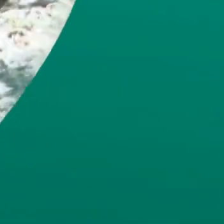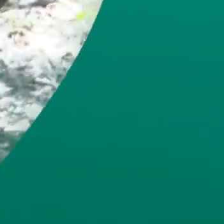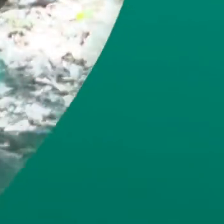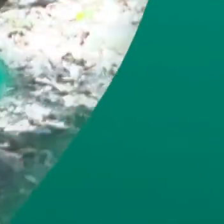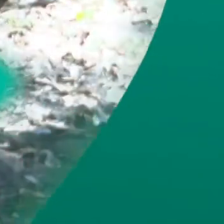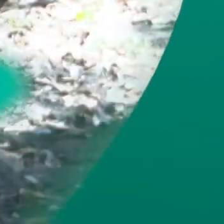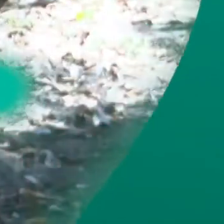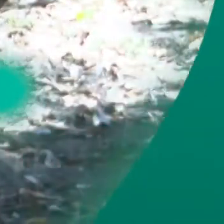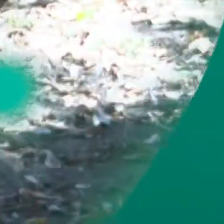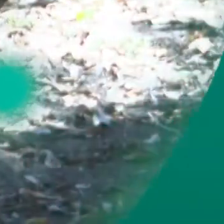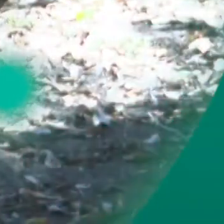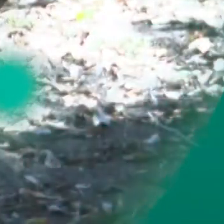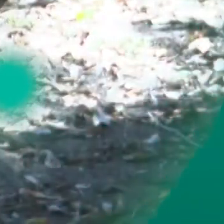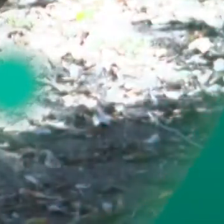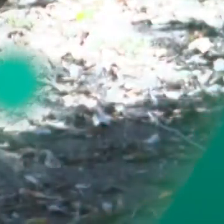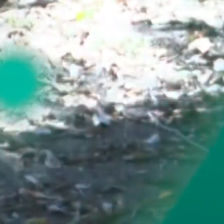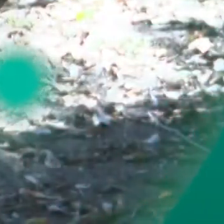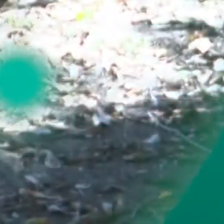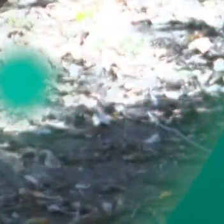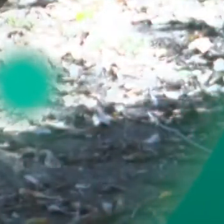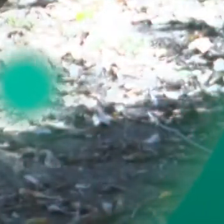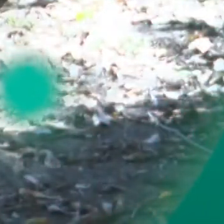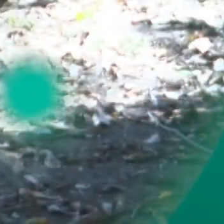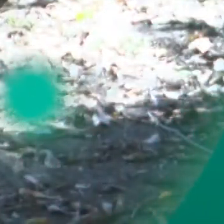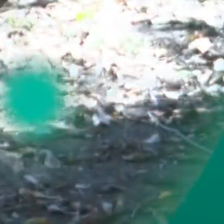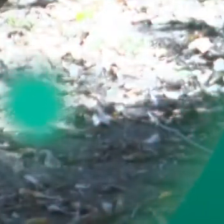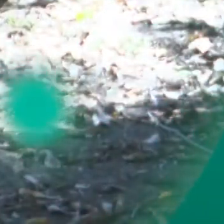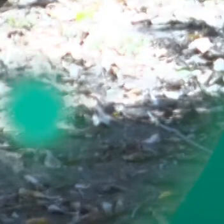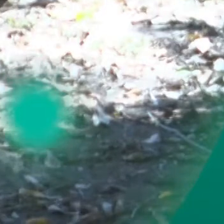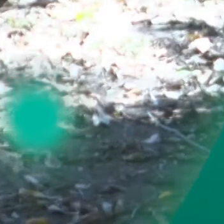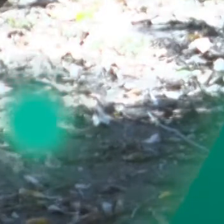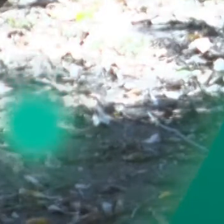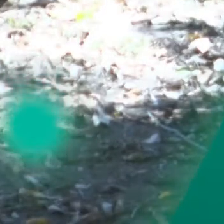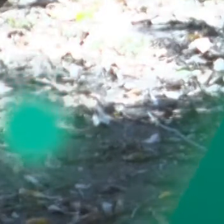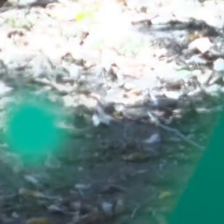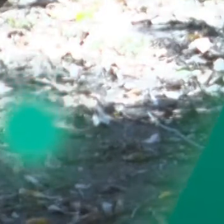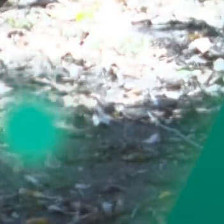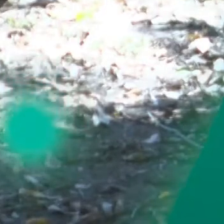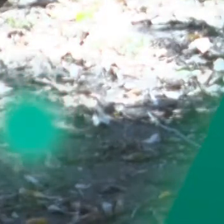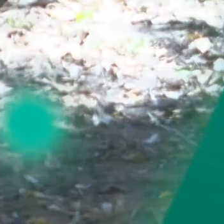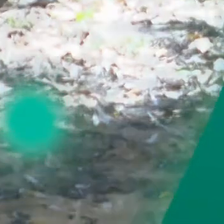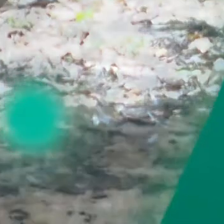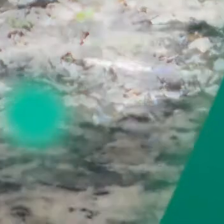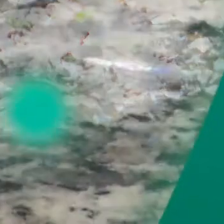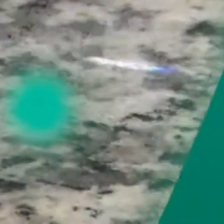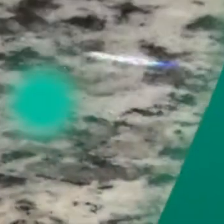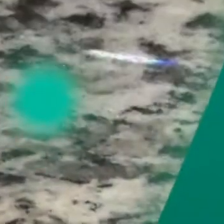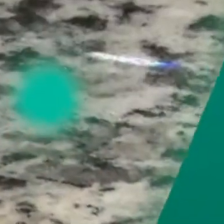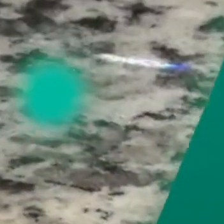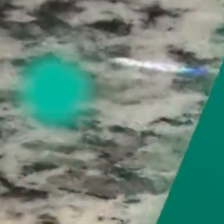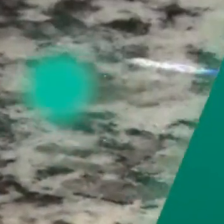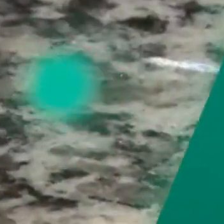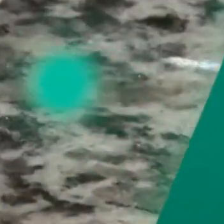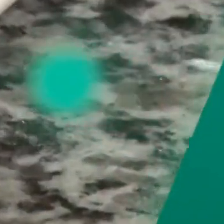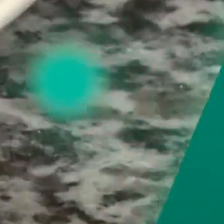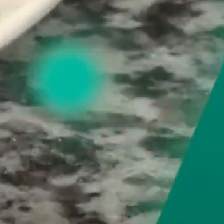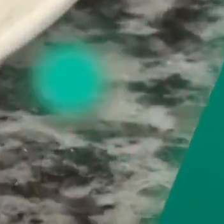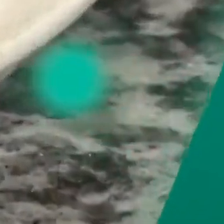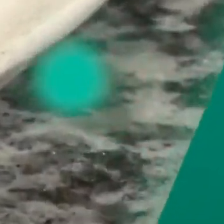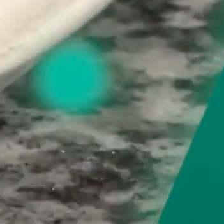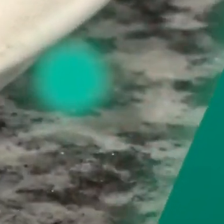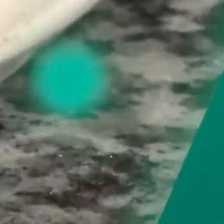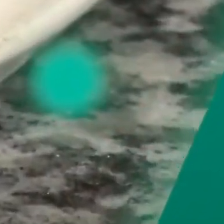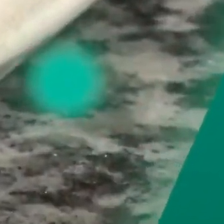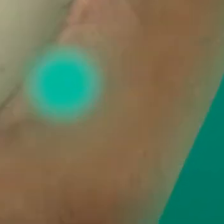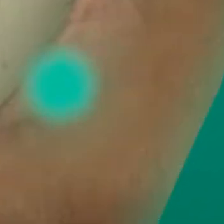Olá, o próximo Univerciência traz muita pesquisa interessante para a gente conferir. Com a descoberta do poder nutritivo do cogumelo,